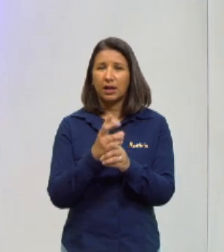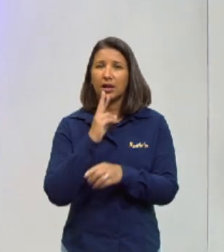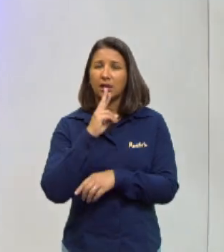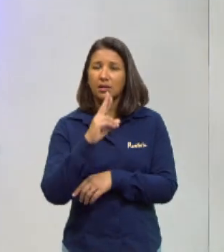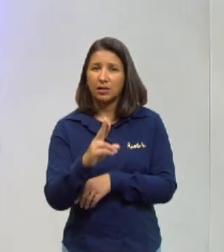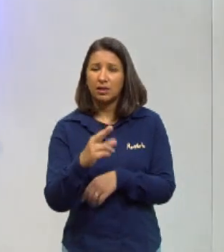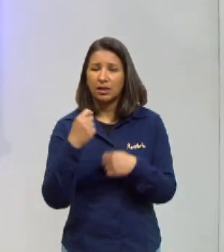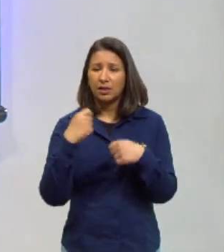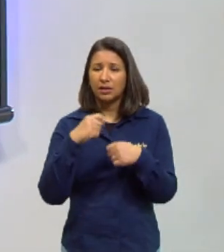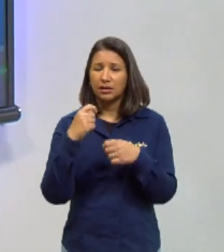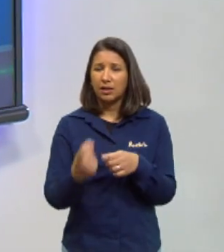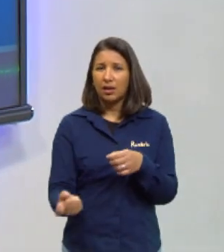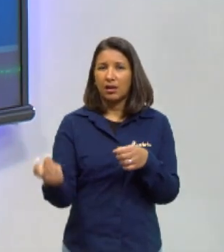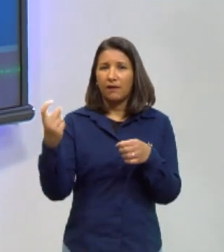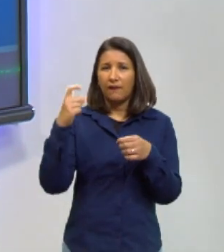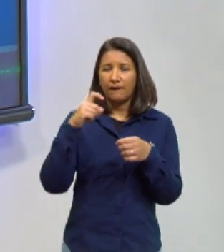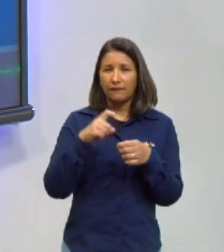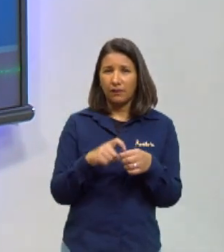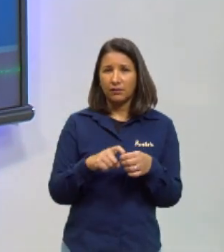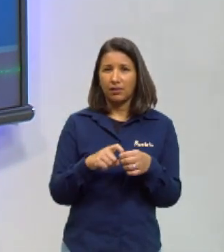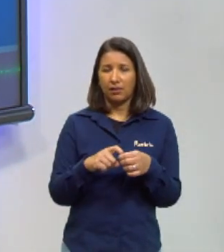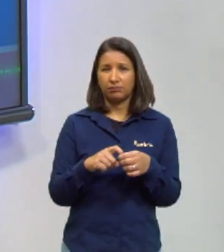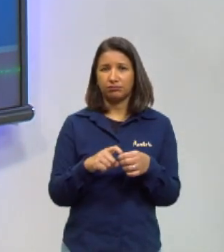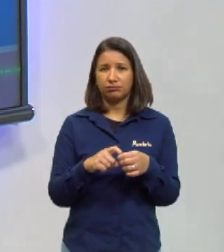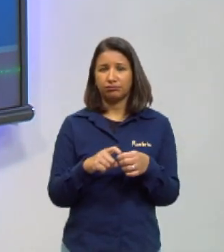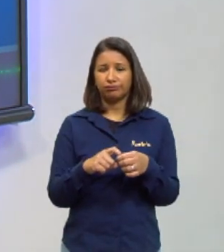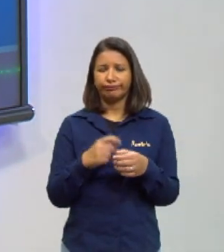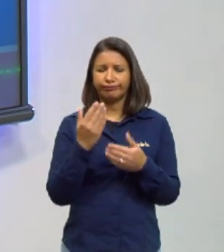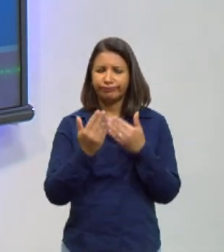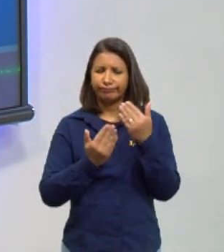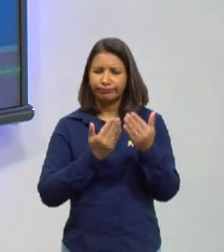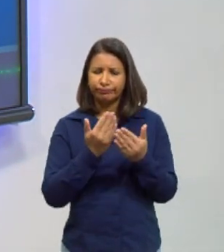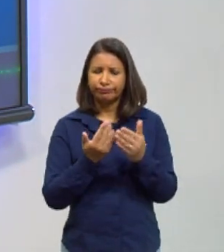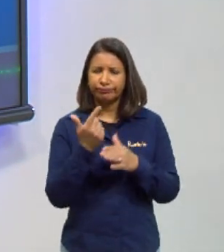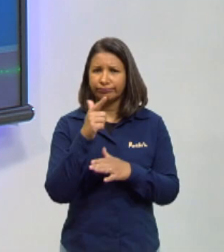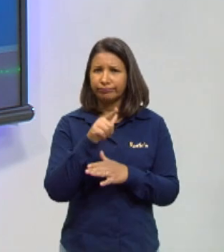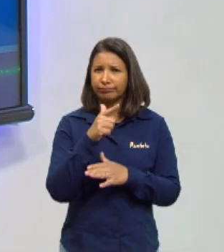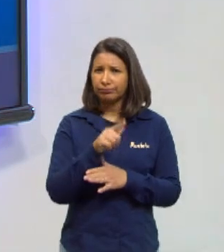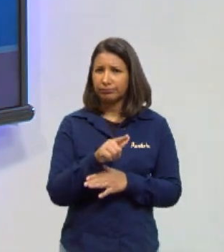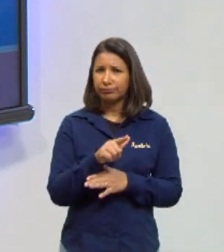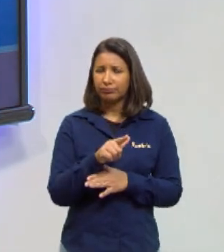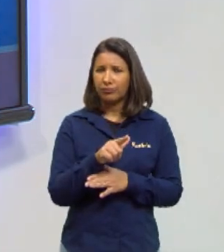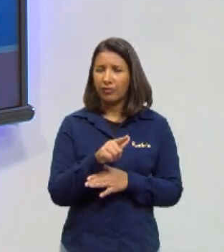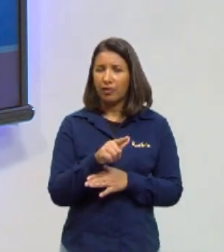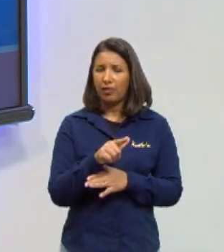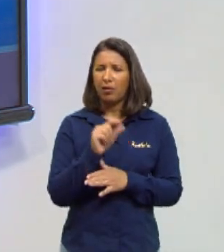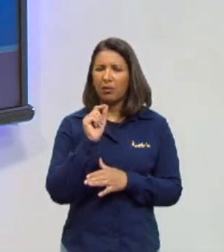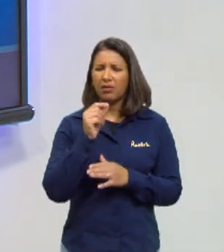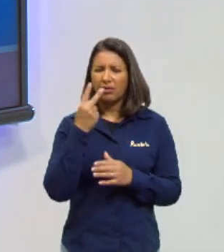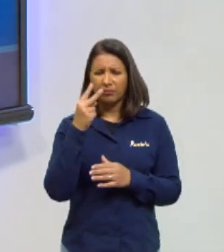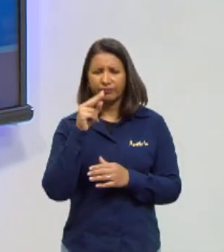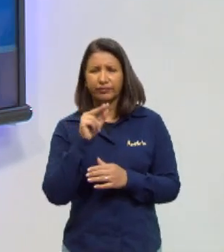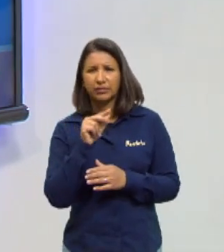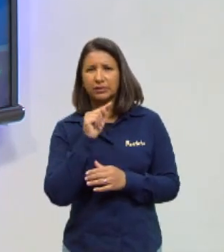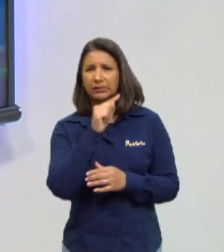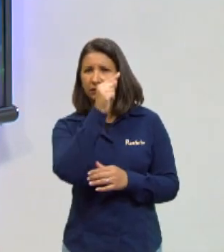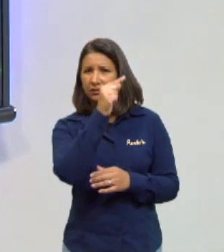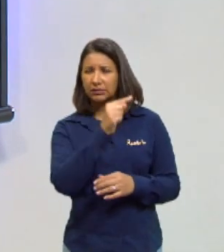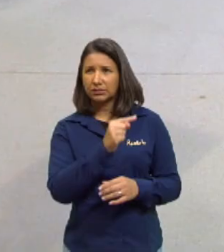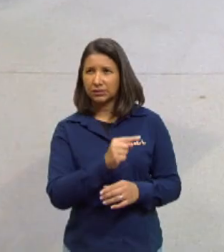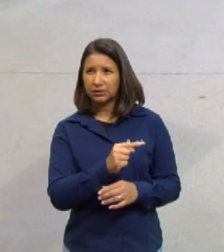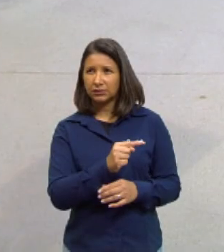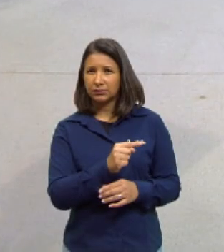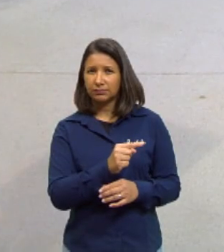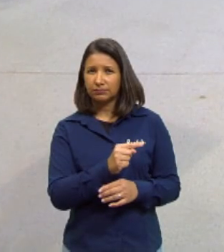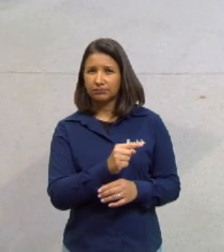resposta, tu tens que voltar. Tu voltas e analisa o que tu enxergou. Então, o que, que a gente enxergou? A gente enxergou